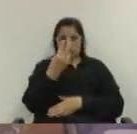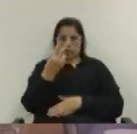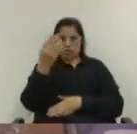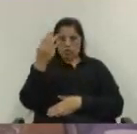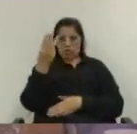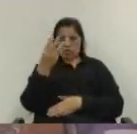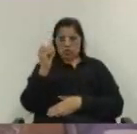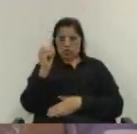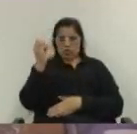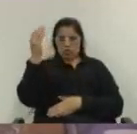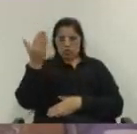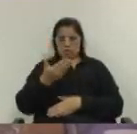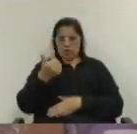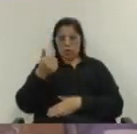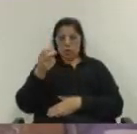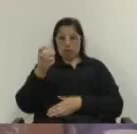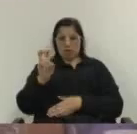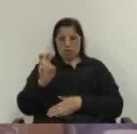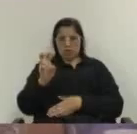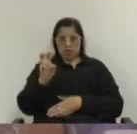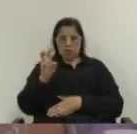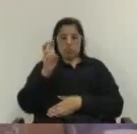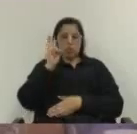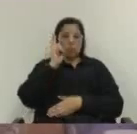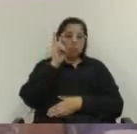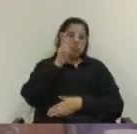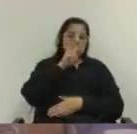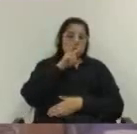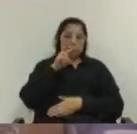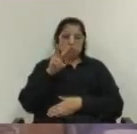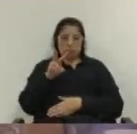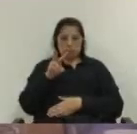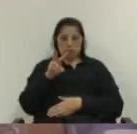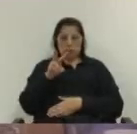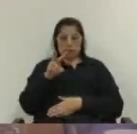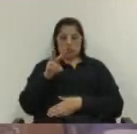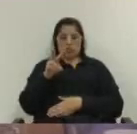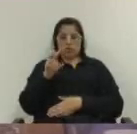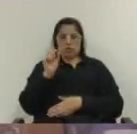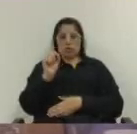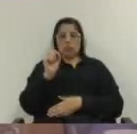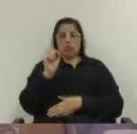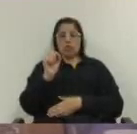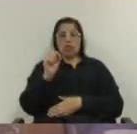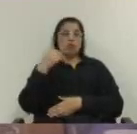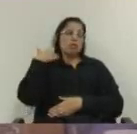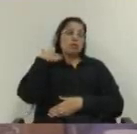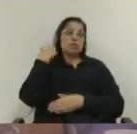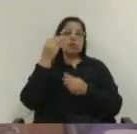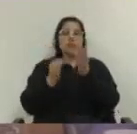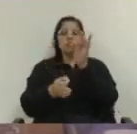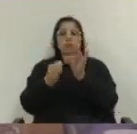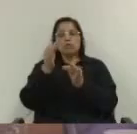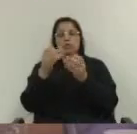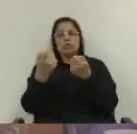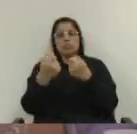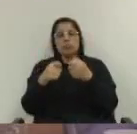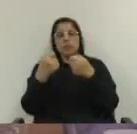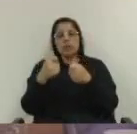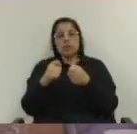2230/15, no que diz respeito à observância dos requisitos jurídicos necessários para a